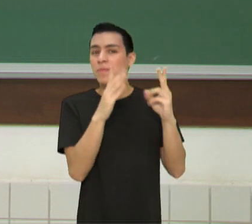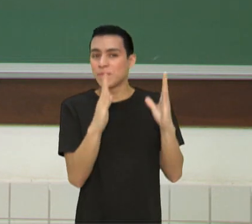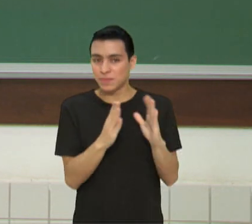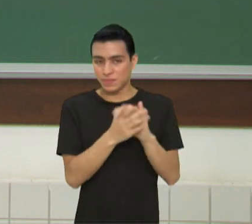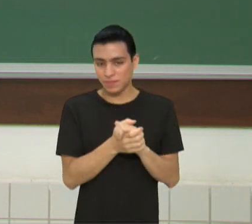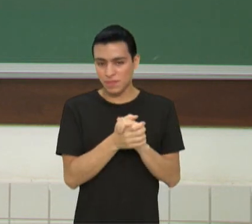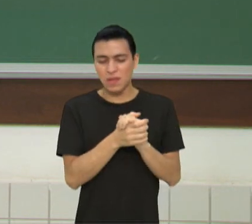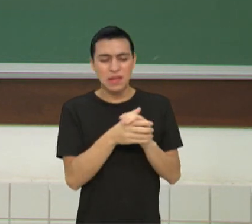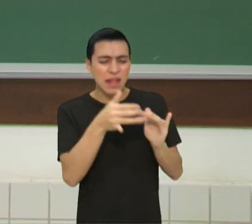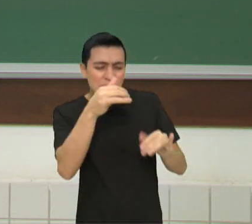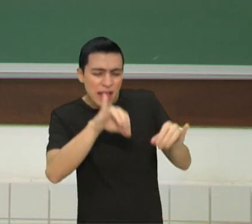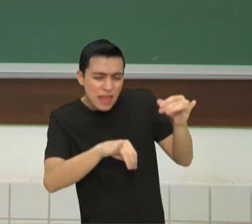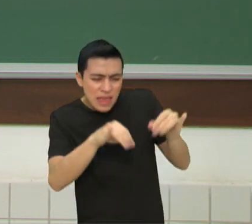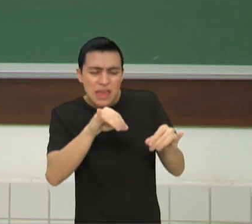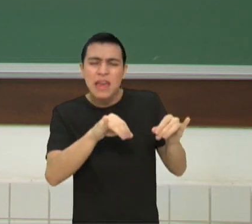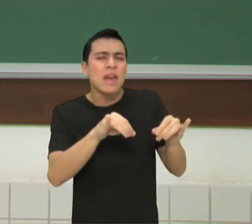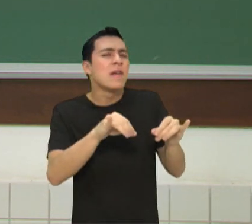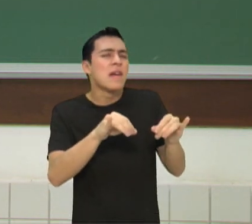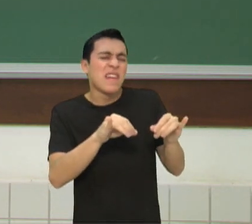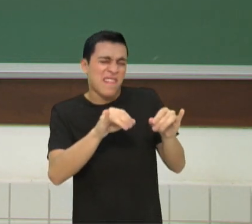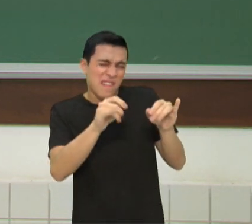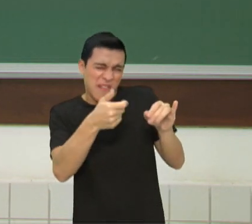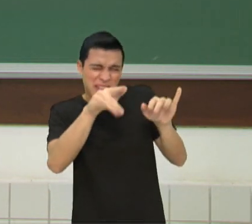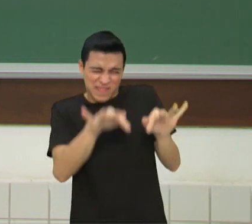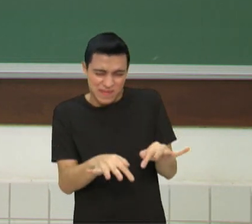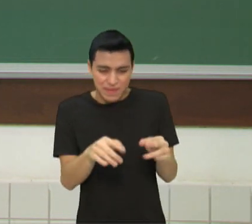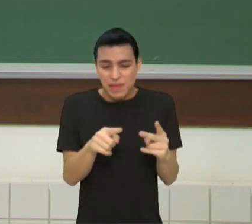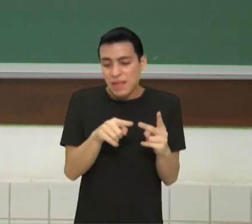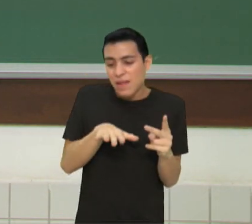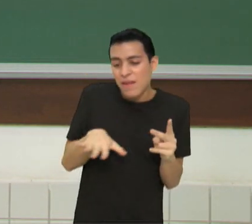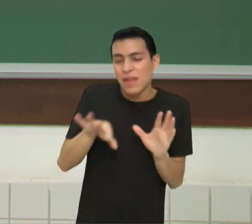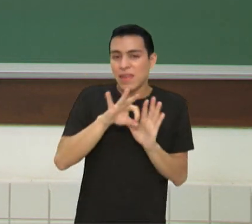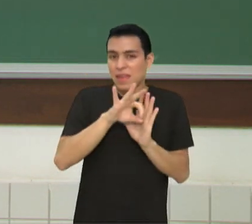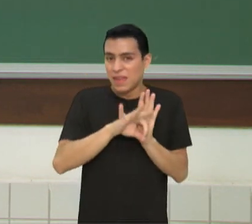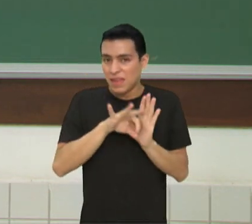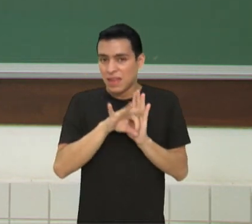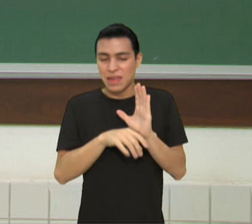de Química da Vida e a parte de células, citologia.